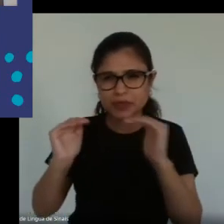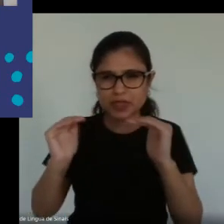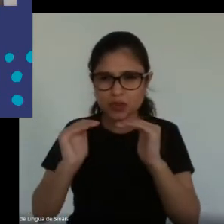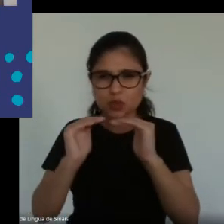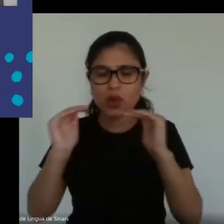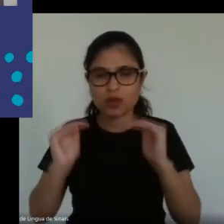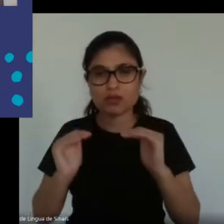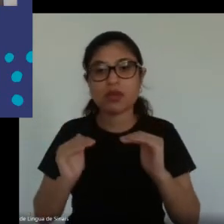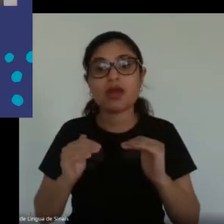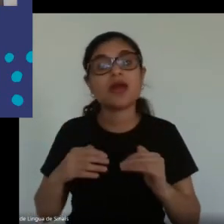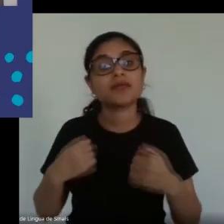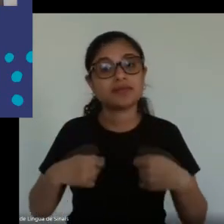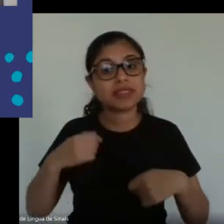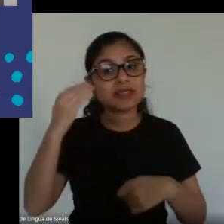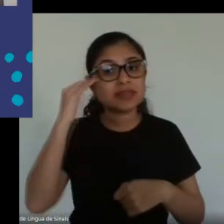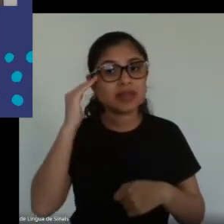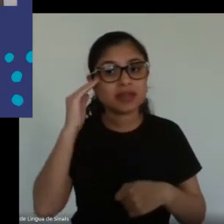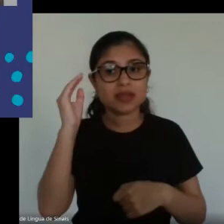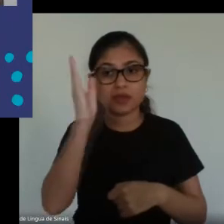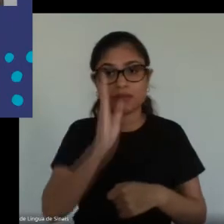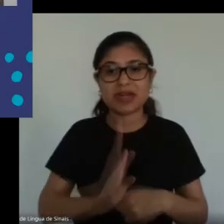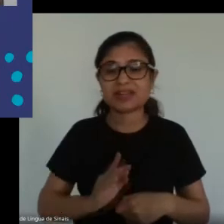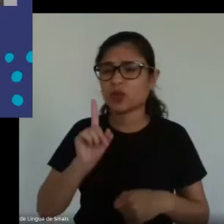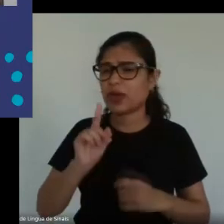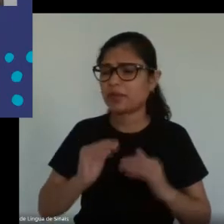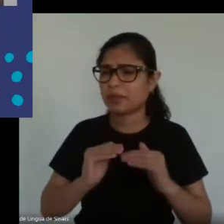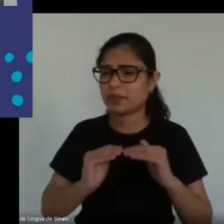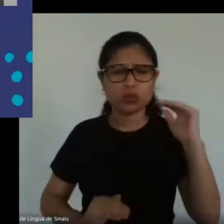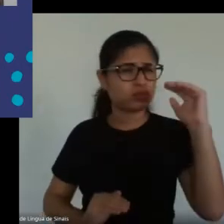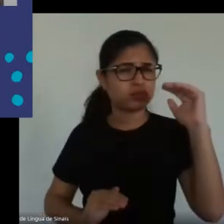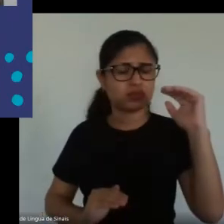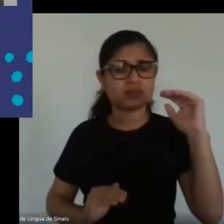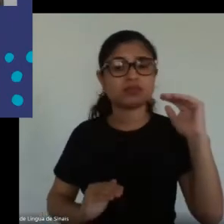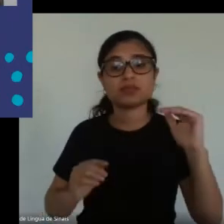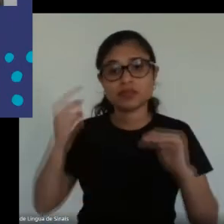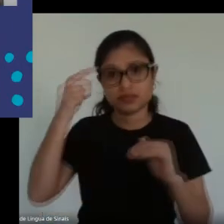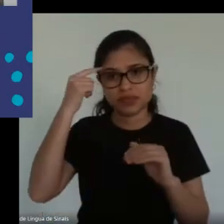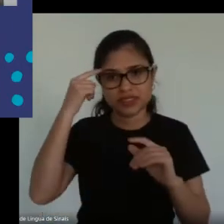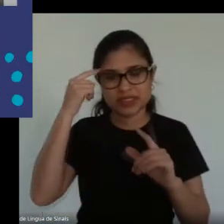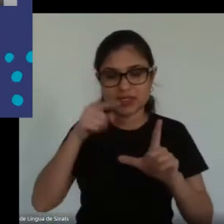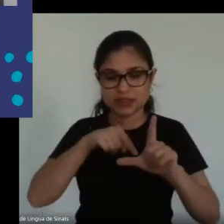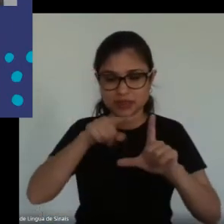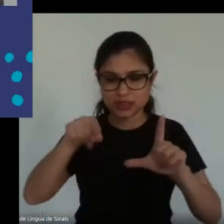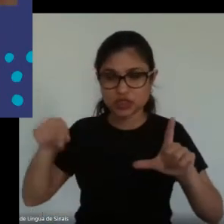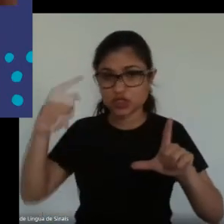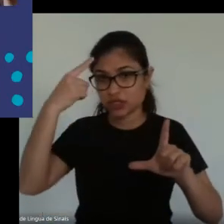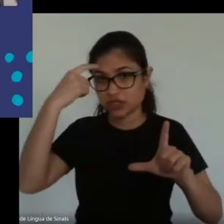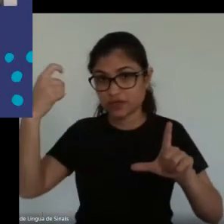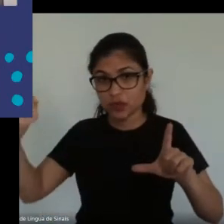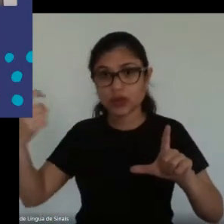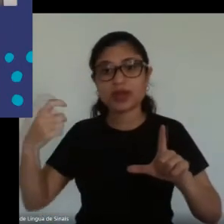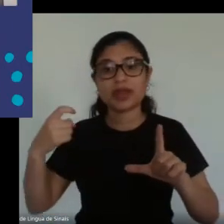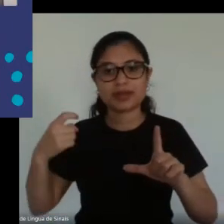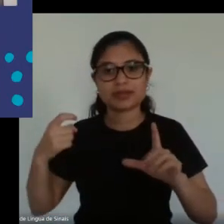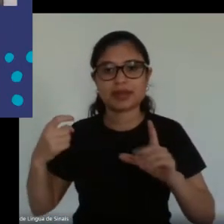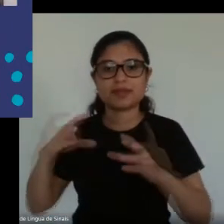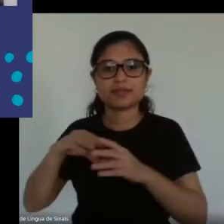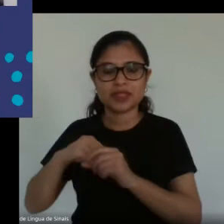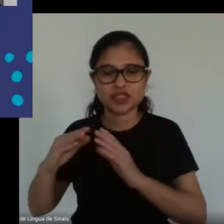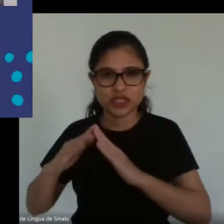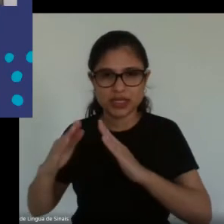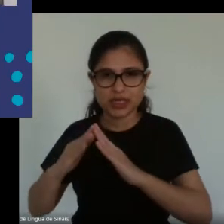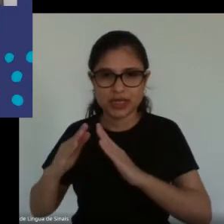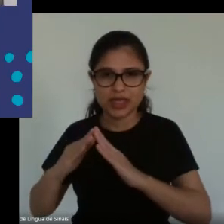é extremamente desigual, e quando vocês forem pensar a estatística de violência doméstica, viu, Renata ou